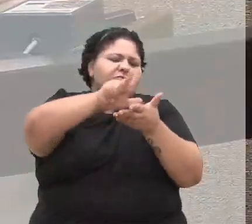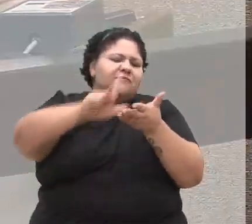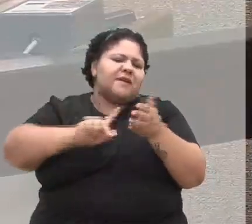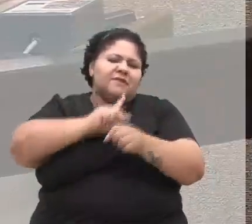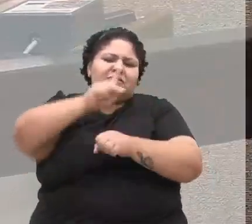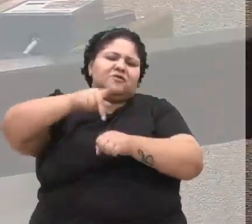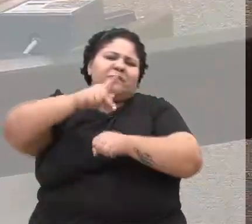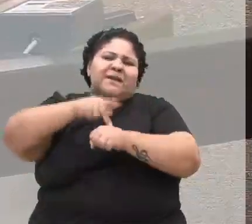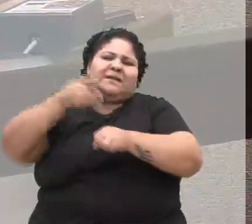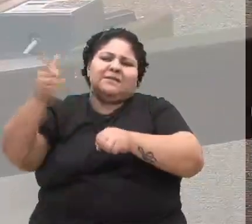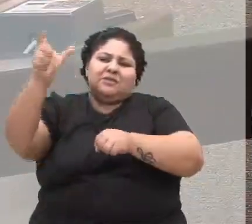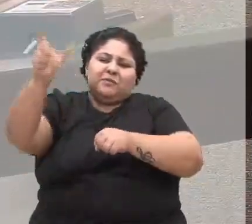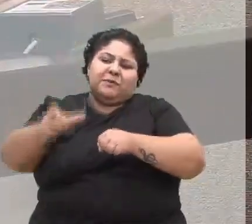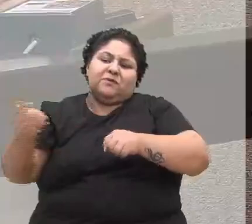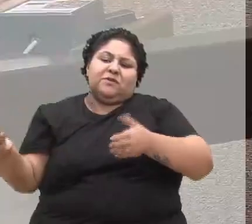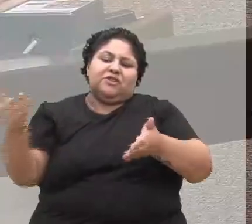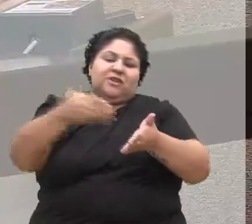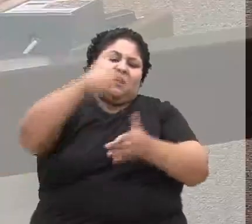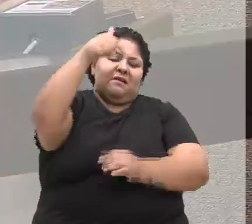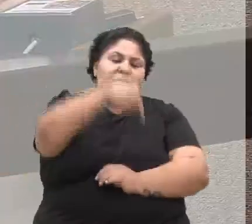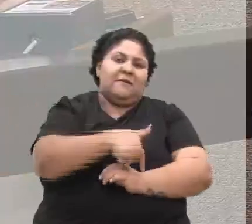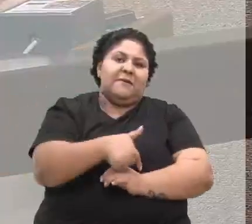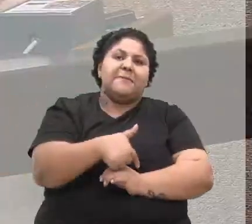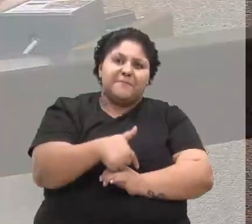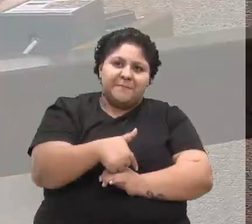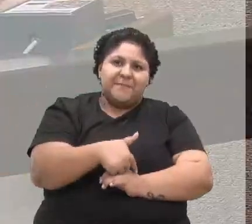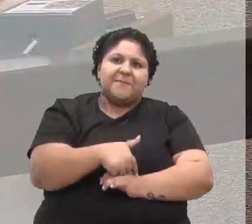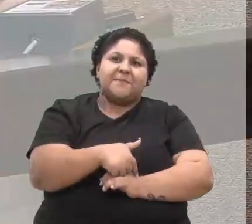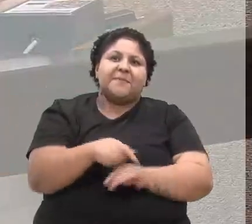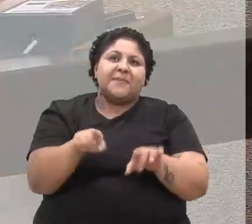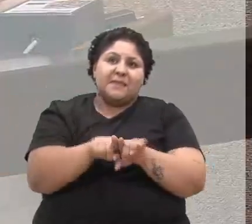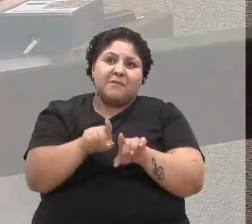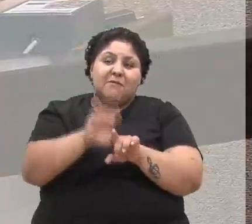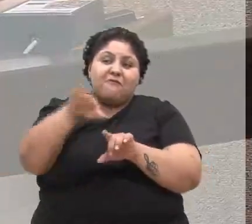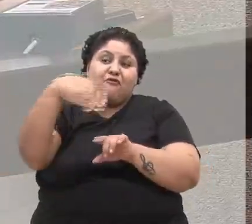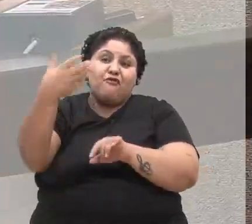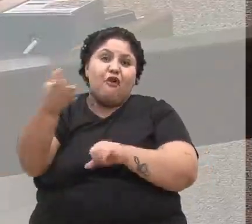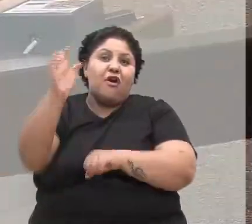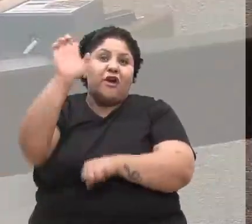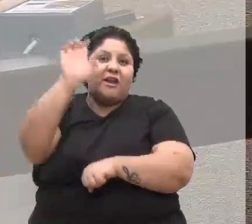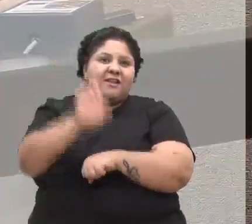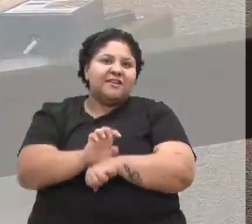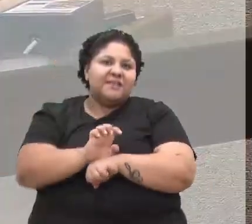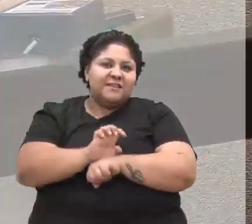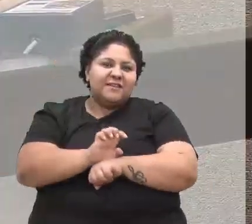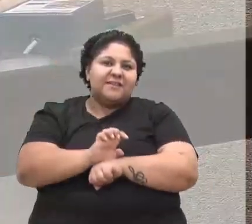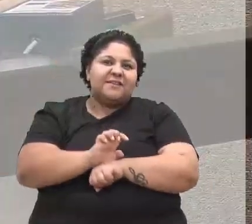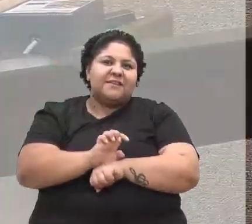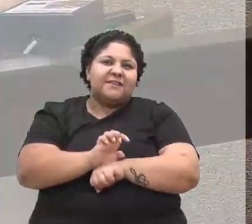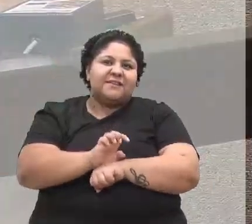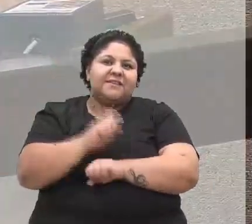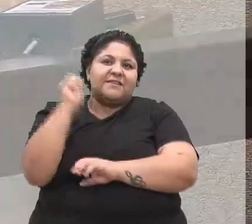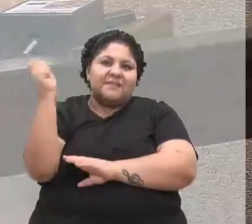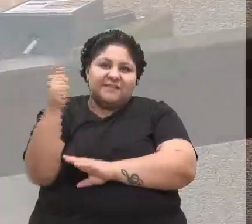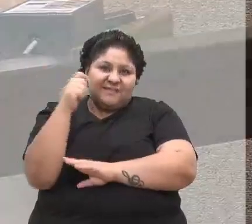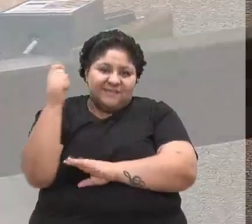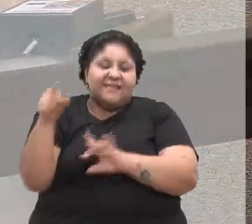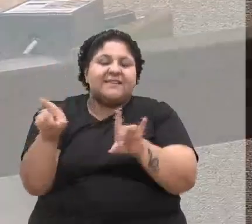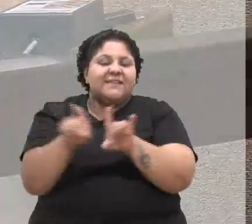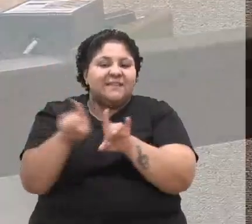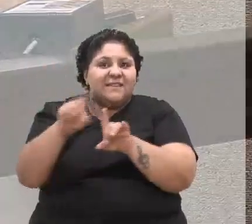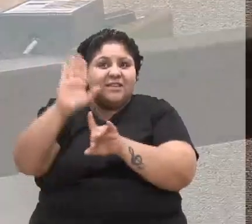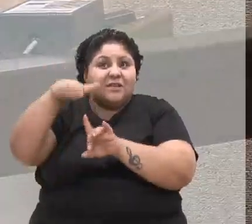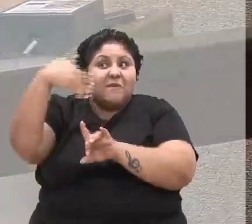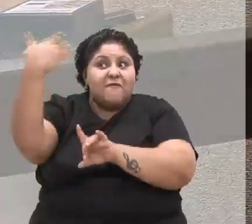de pessoas e também de pessoas de fora do estado do Rio Grande do Sul e também fora